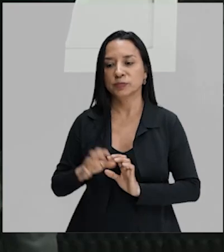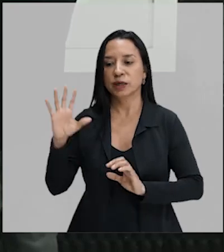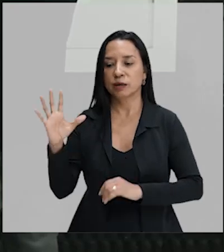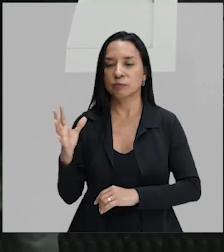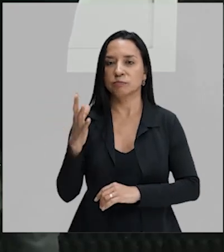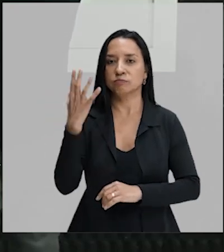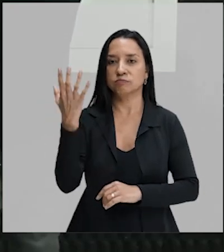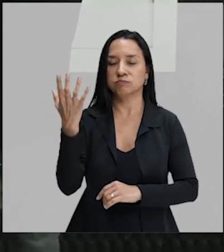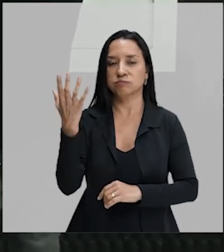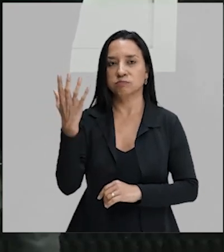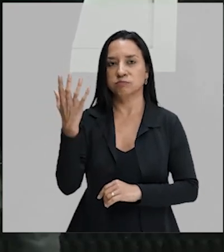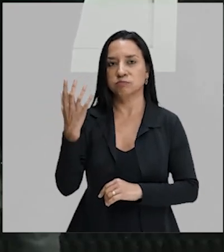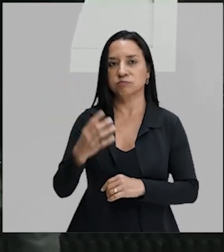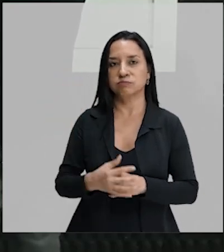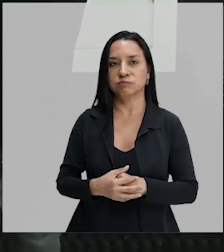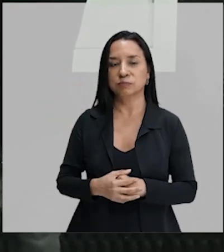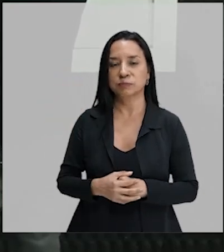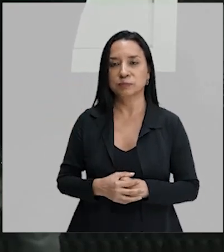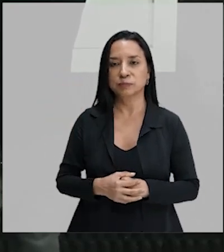Acontecimentos,